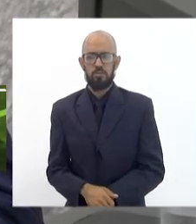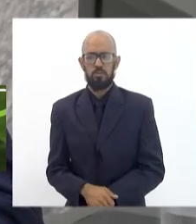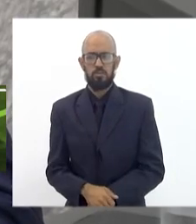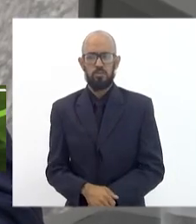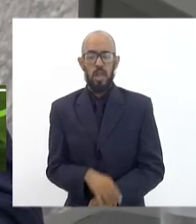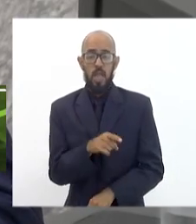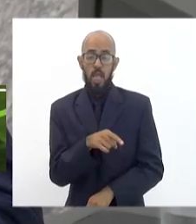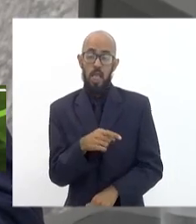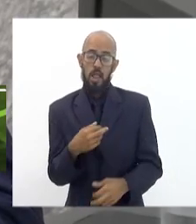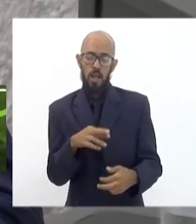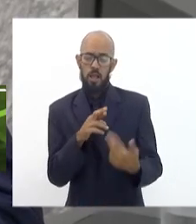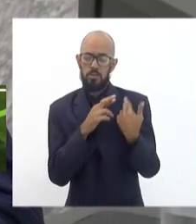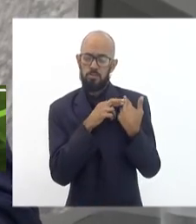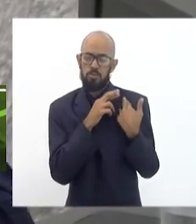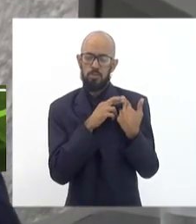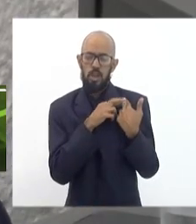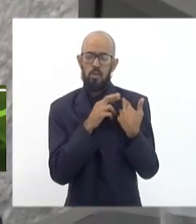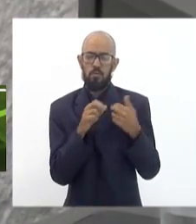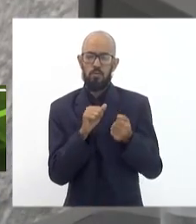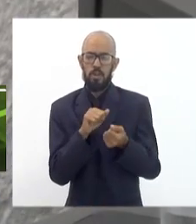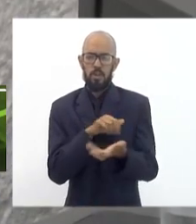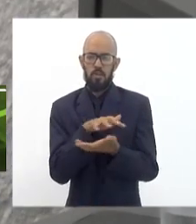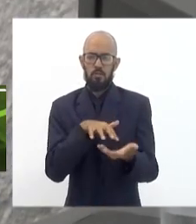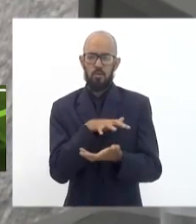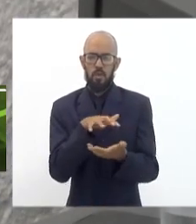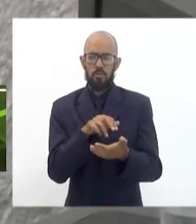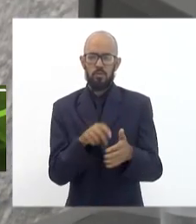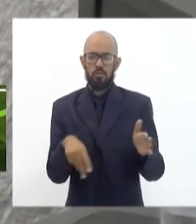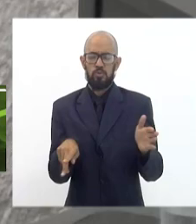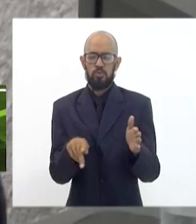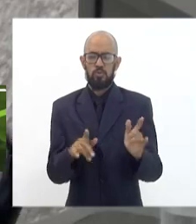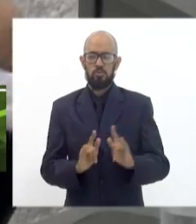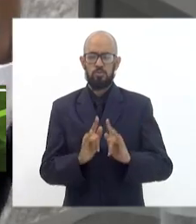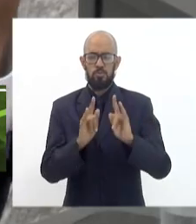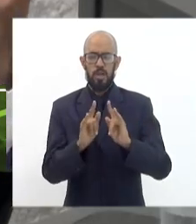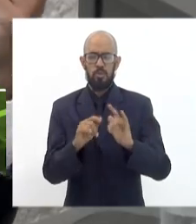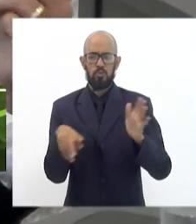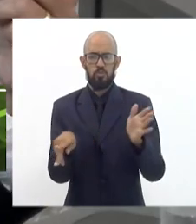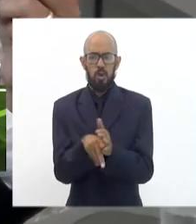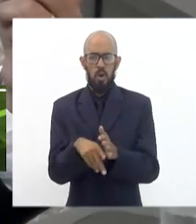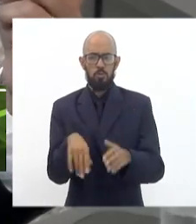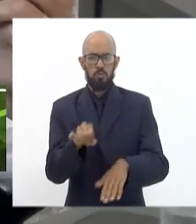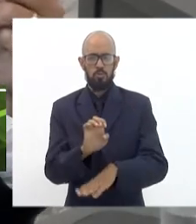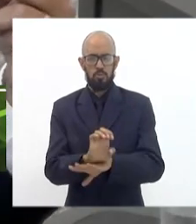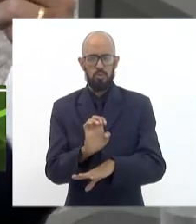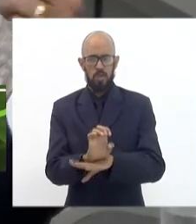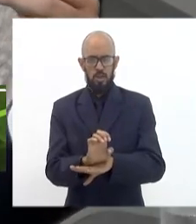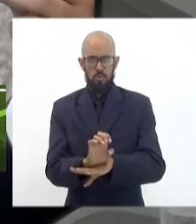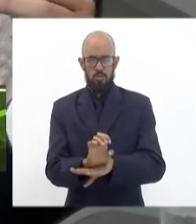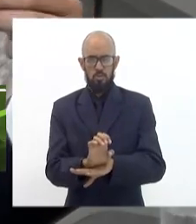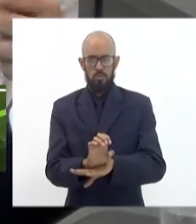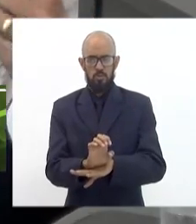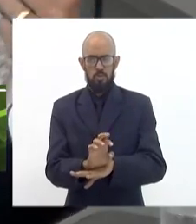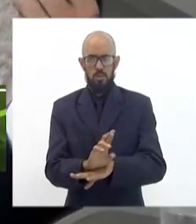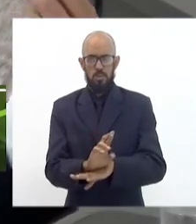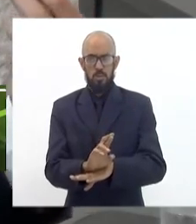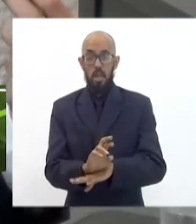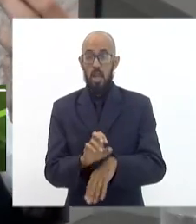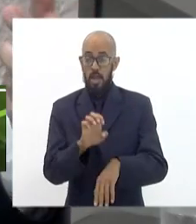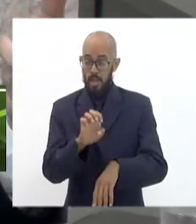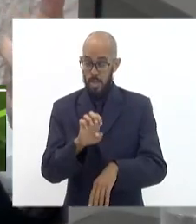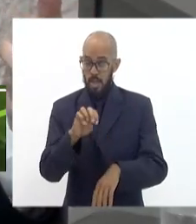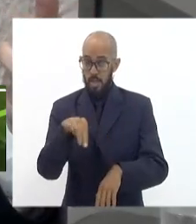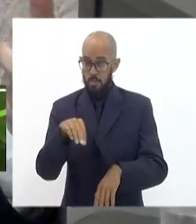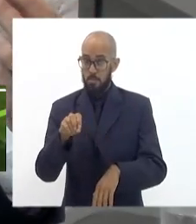responsável pela reforma dos próprios estaduais não é que a emop não pode e não